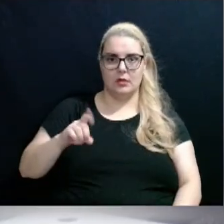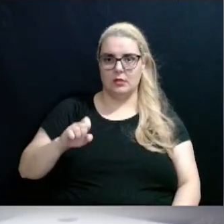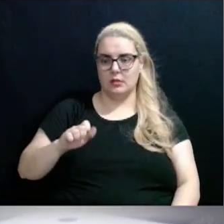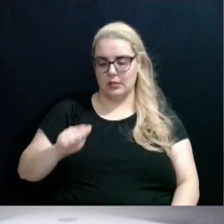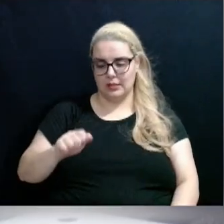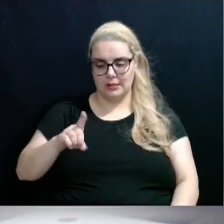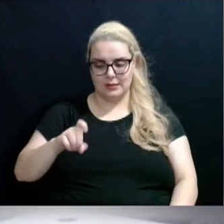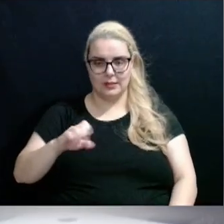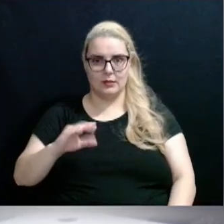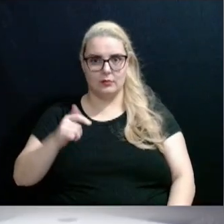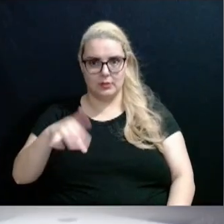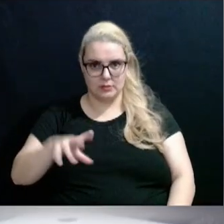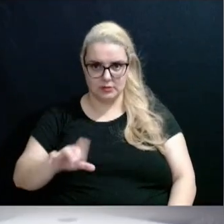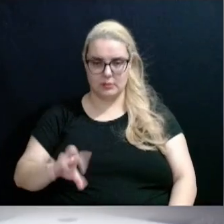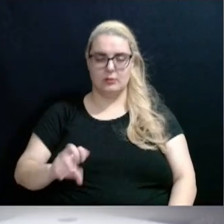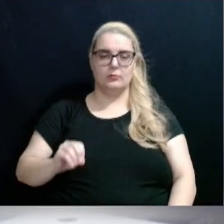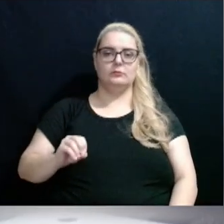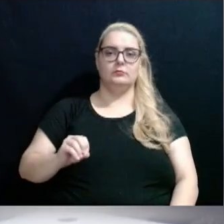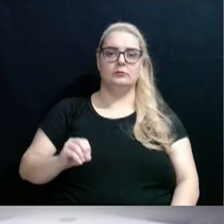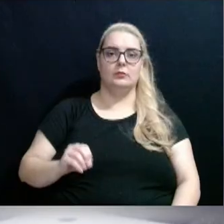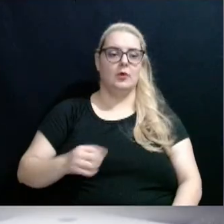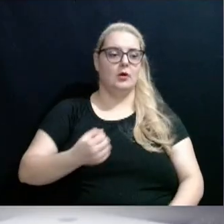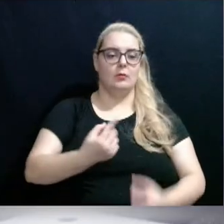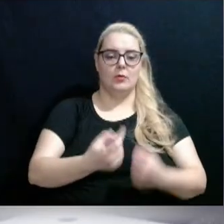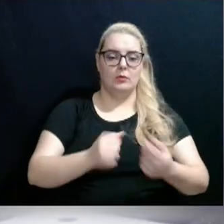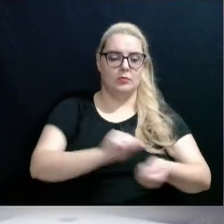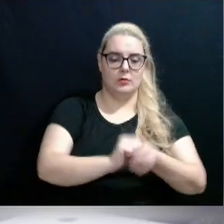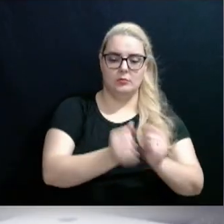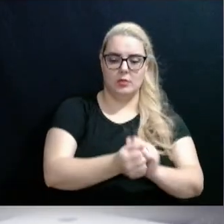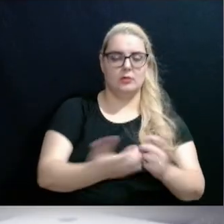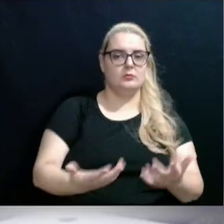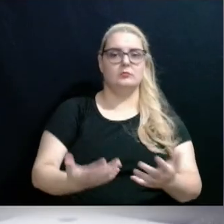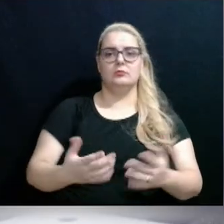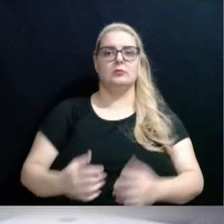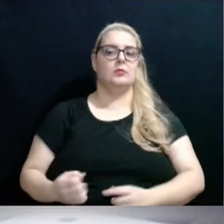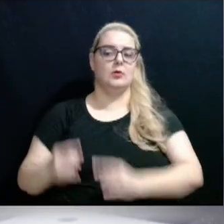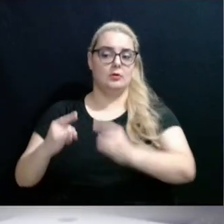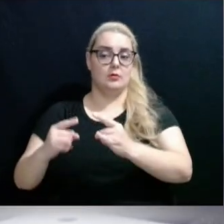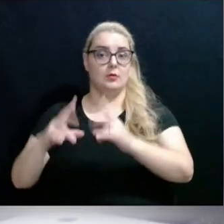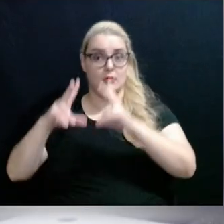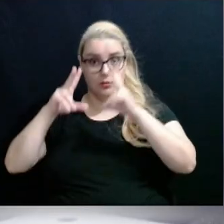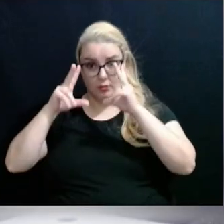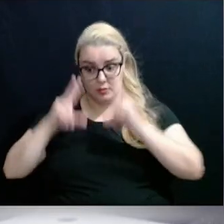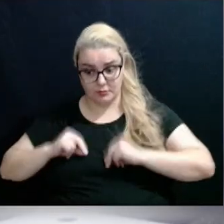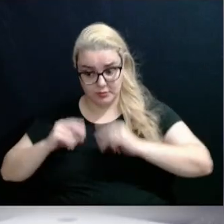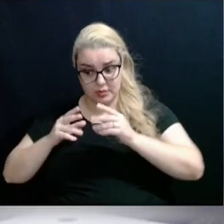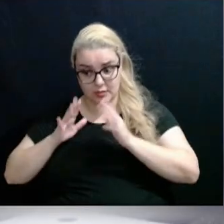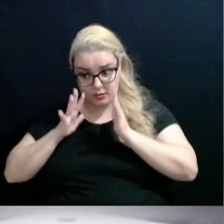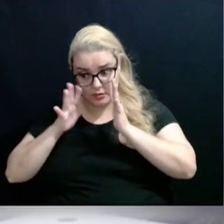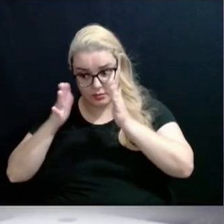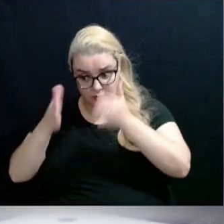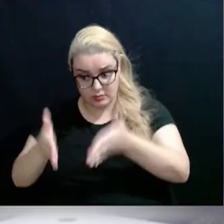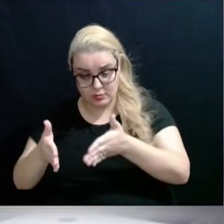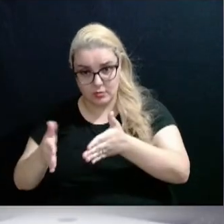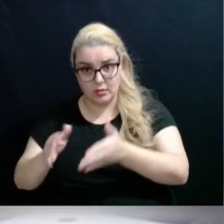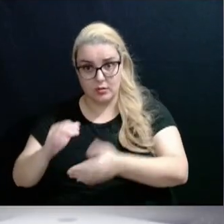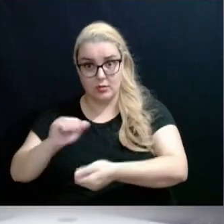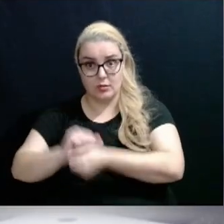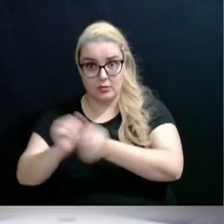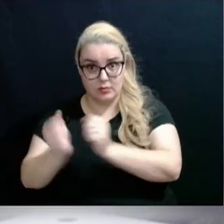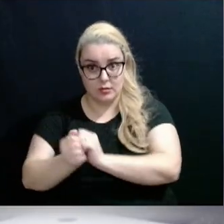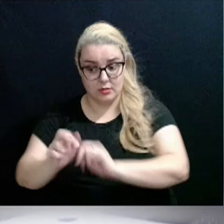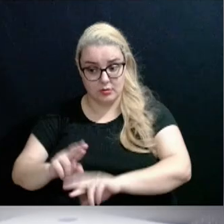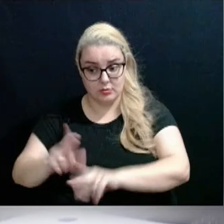uma intervenção em determinados edifícios que merecem uma atenção especial, diferenciada dentro da